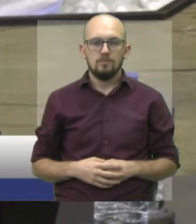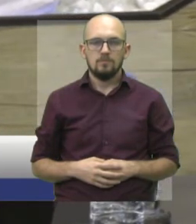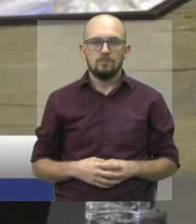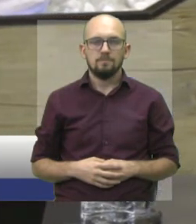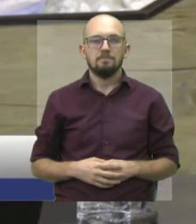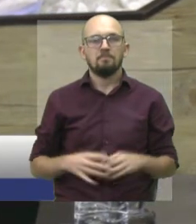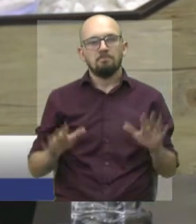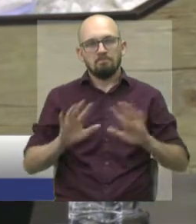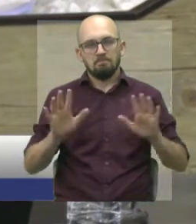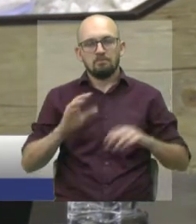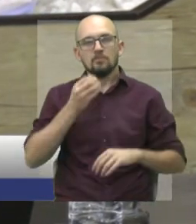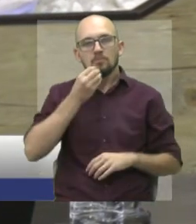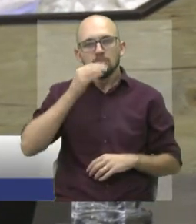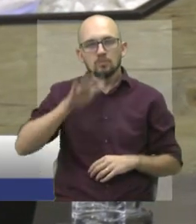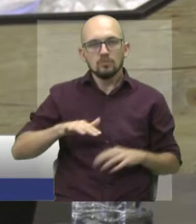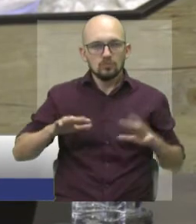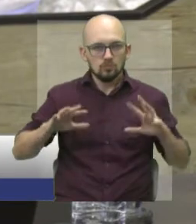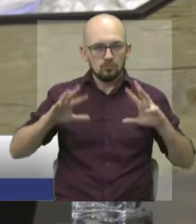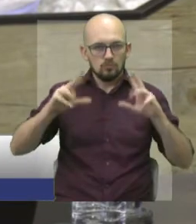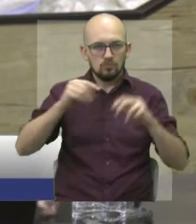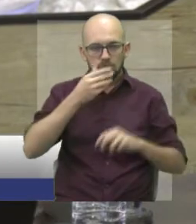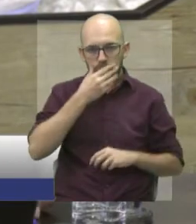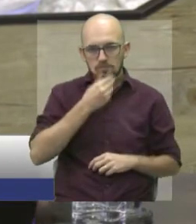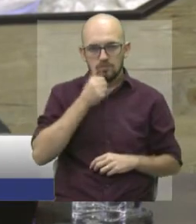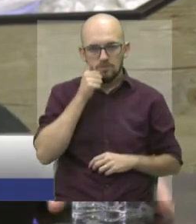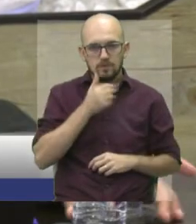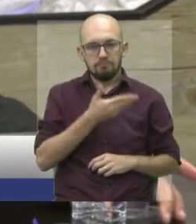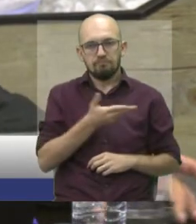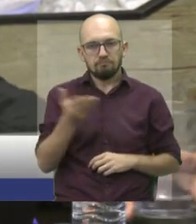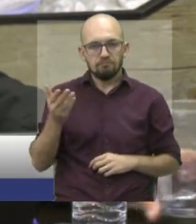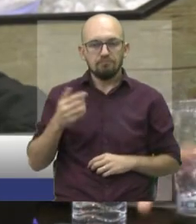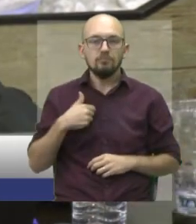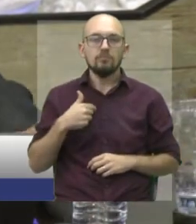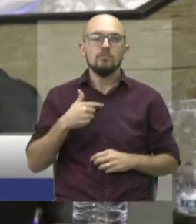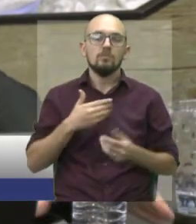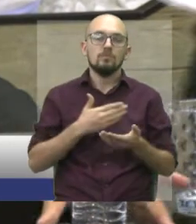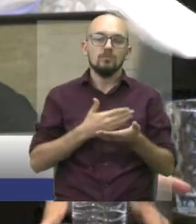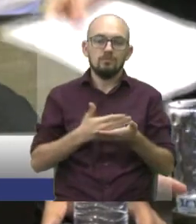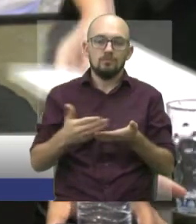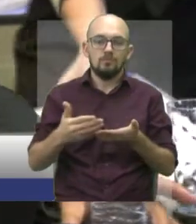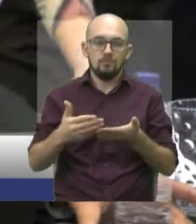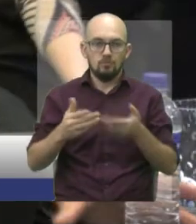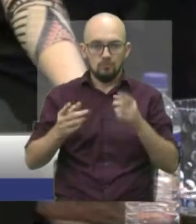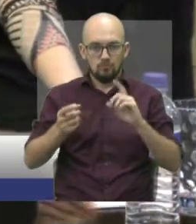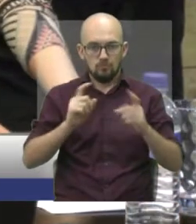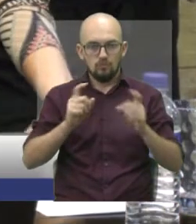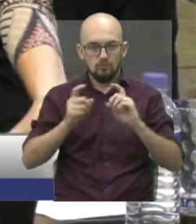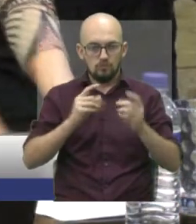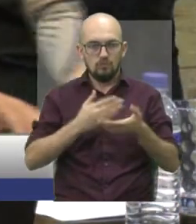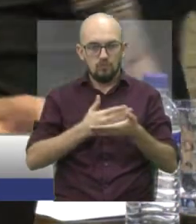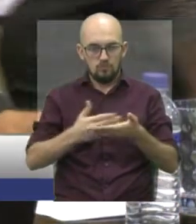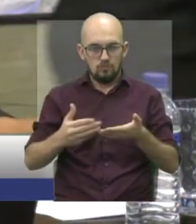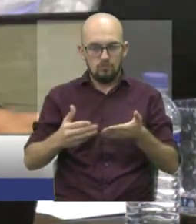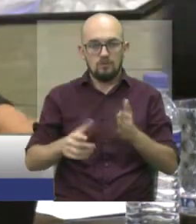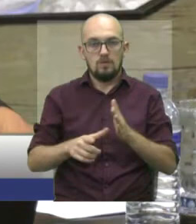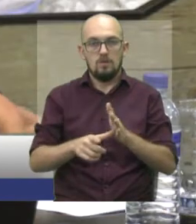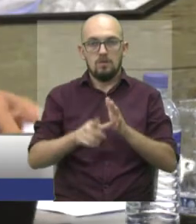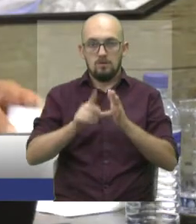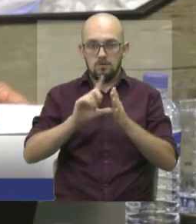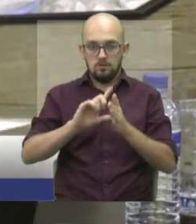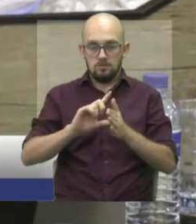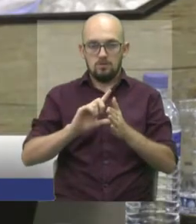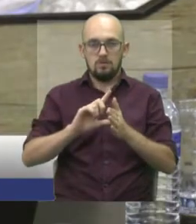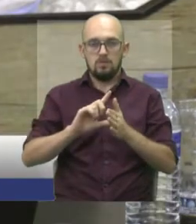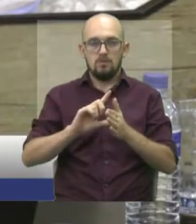Muito boa tarde a todos e a todas. Antes de nós começarmos a dar início à nossa sessão